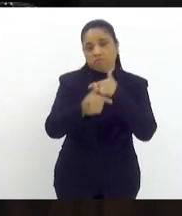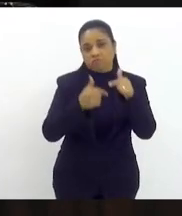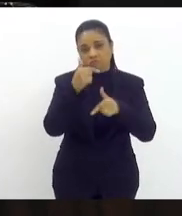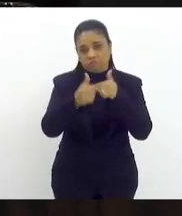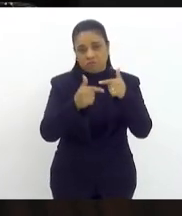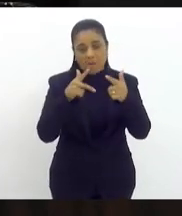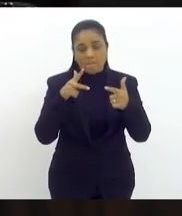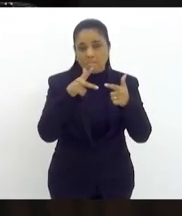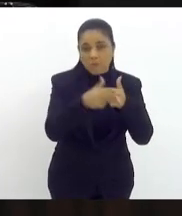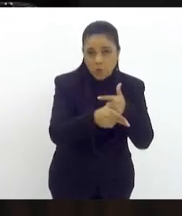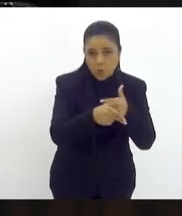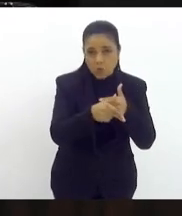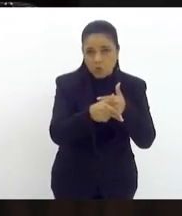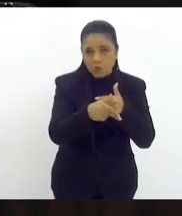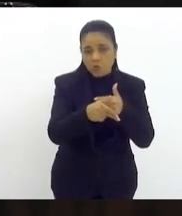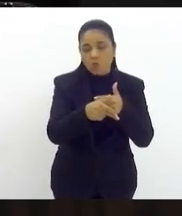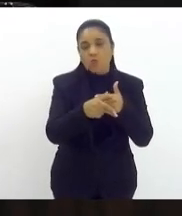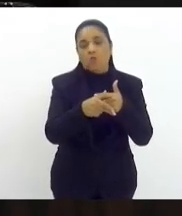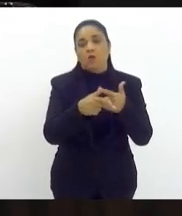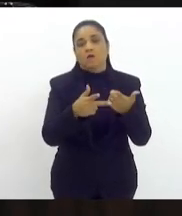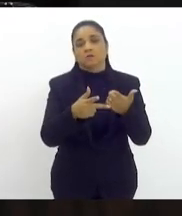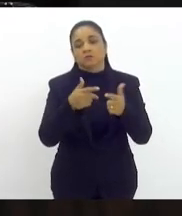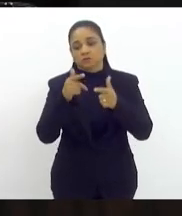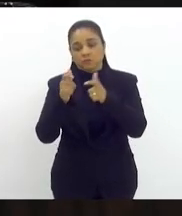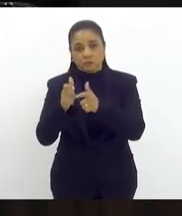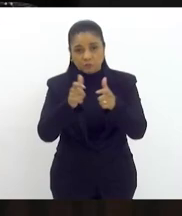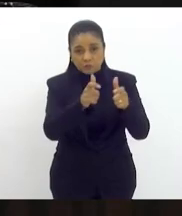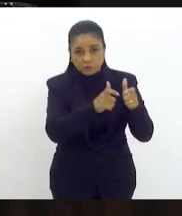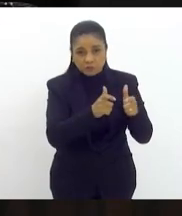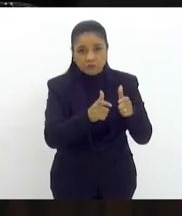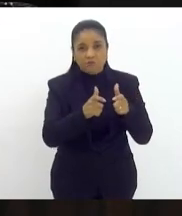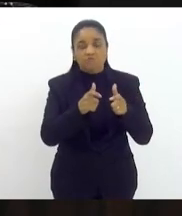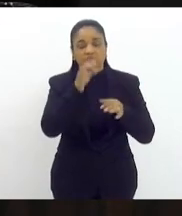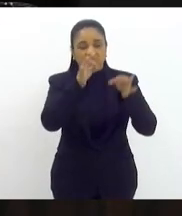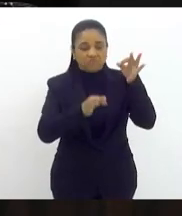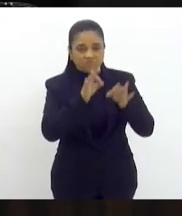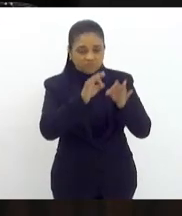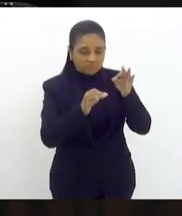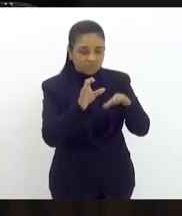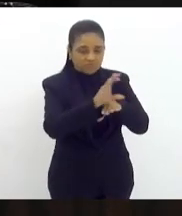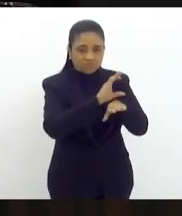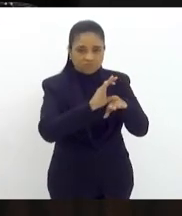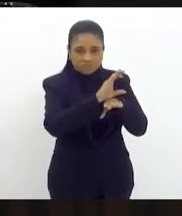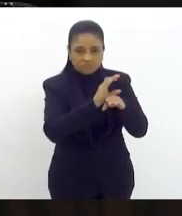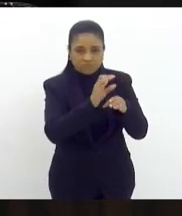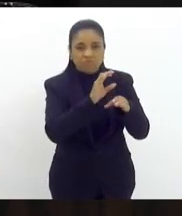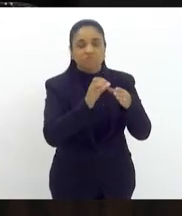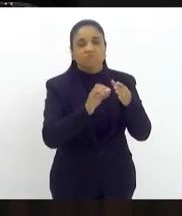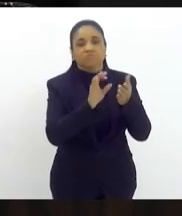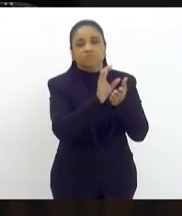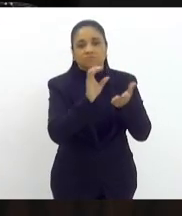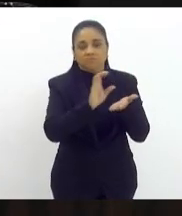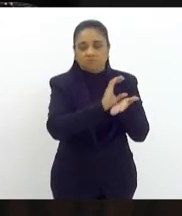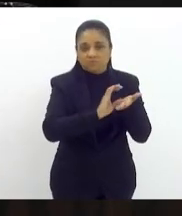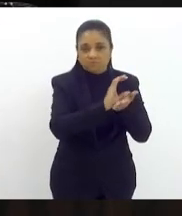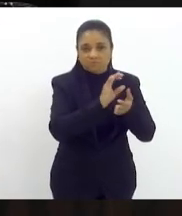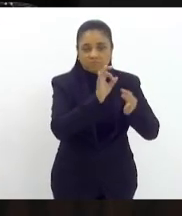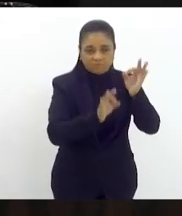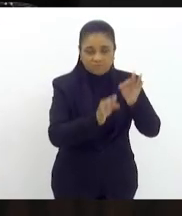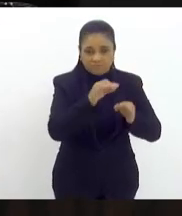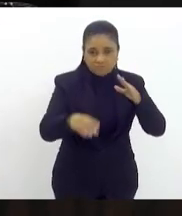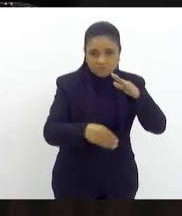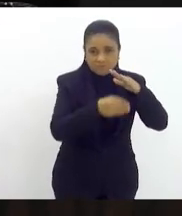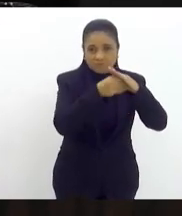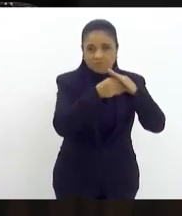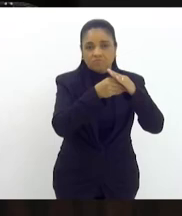e da outras providências. Parecer das comissões de Constituição e Justiça pela constitucionalidade, com emendas de defesa do